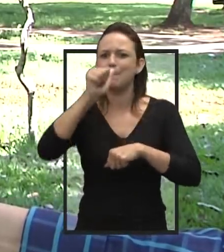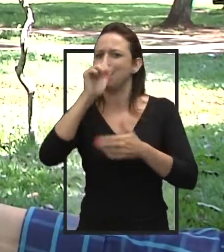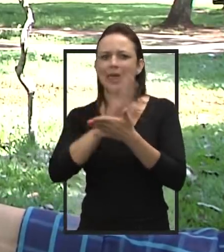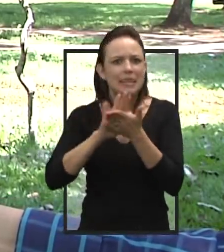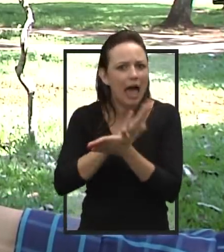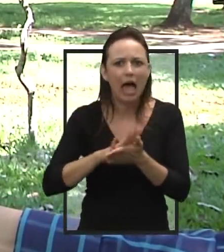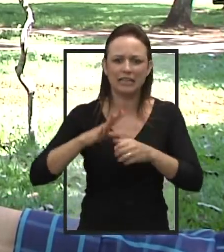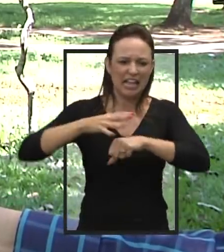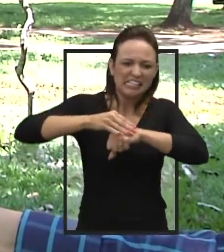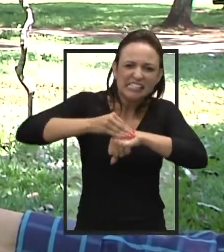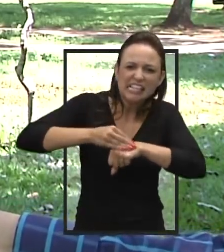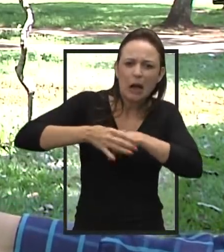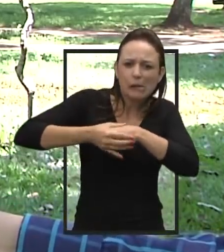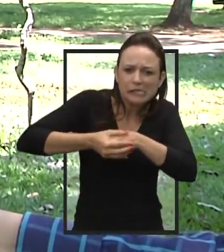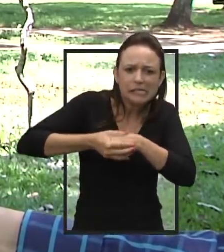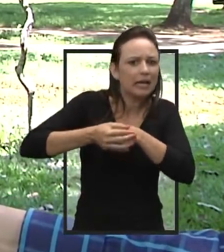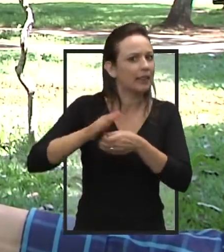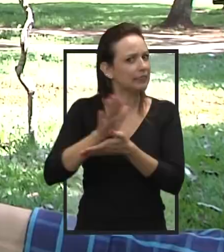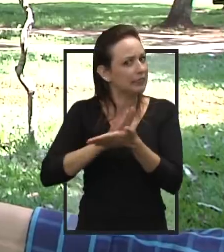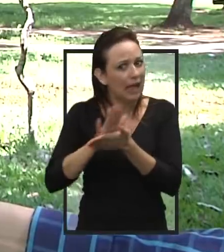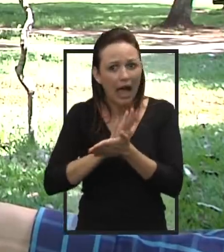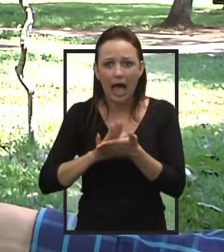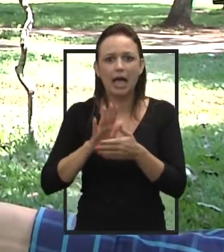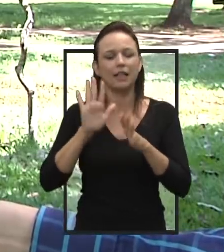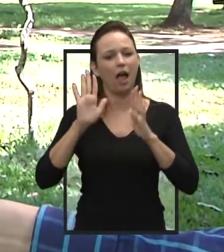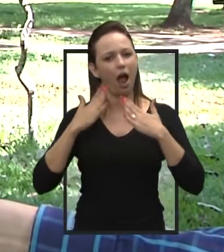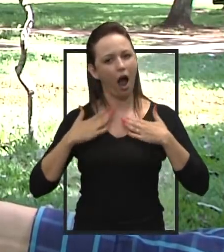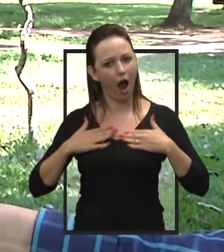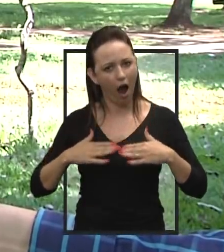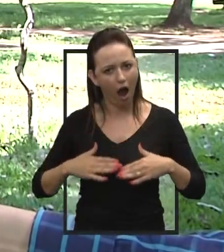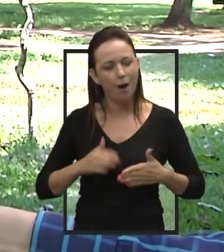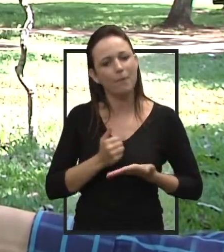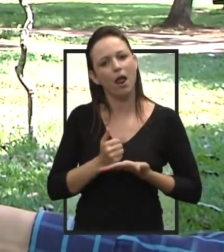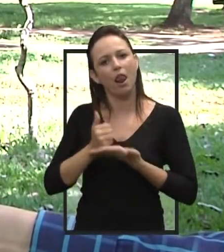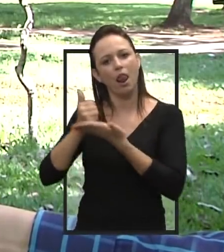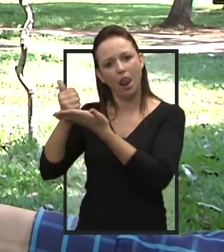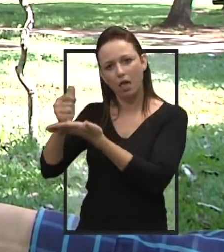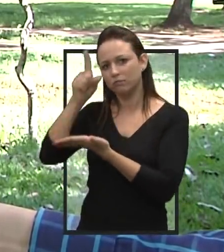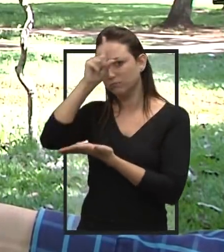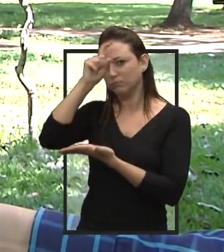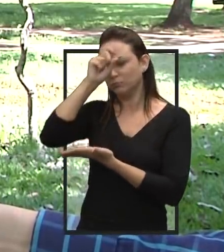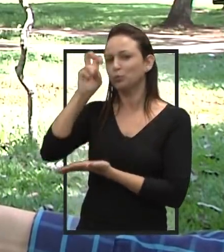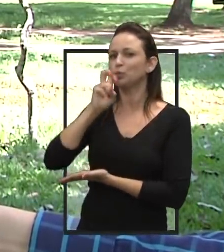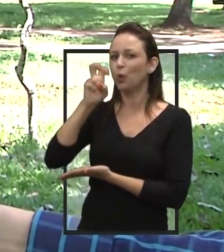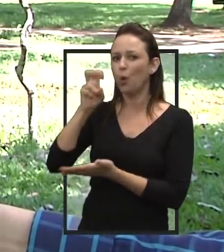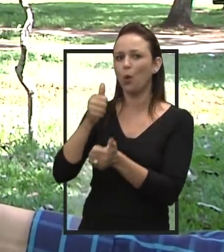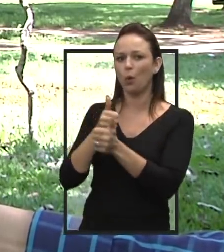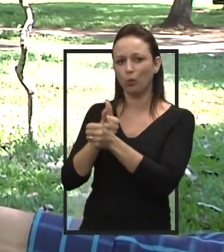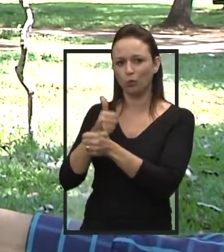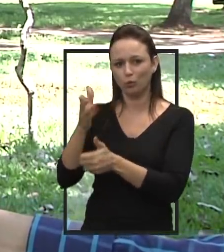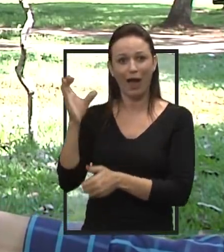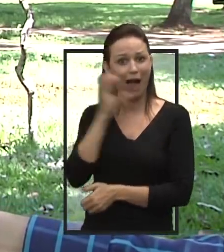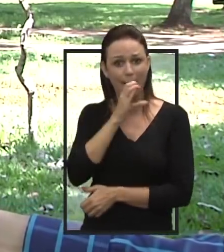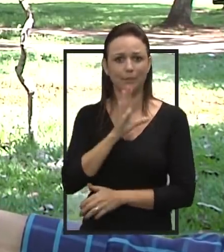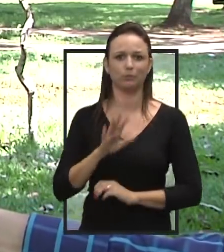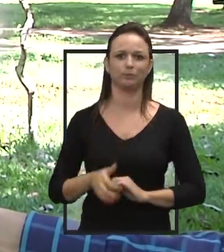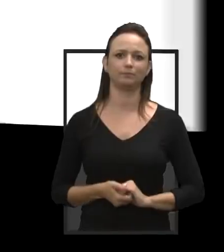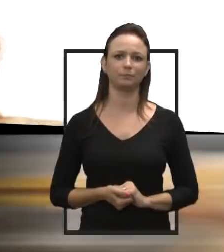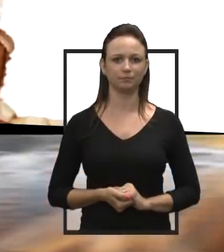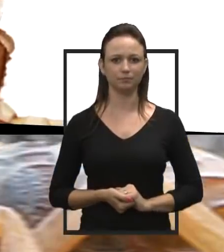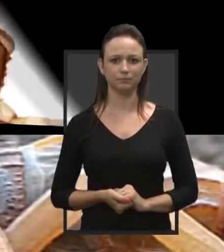beber nada, não apertar nada, não fazer nada. Mantenha a pessoa calma e leva para o pronto-socorro da Santa Casa o mais rápido possível. Só